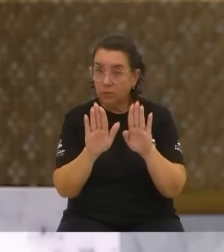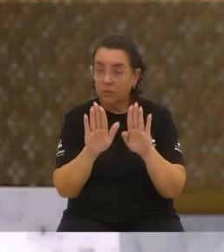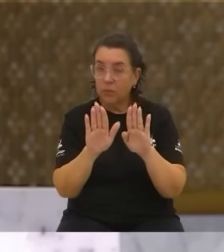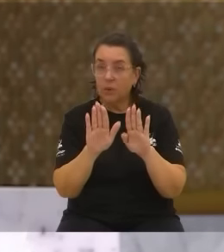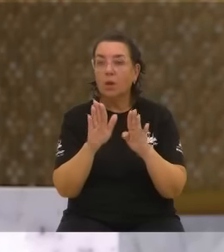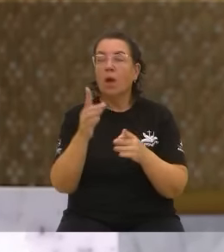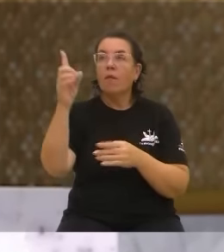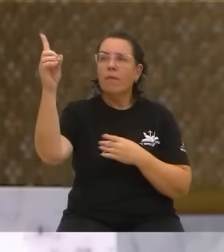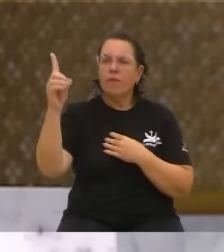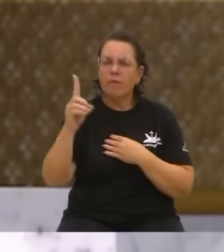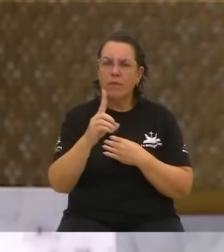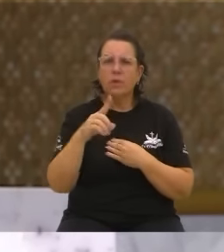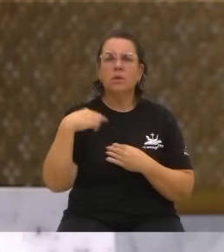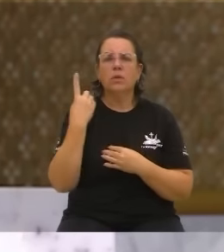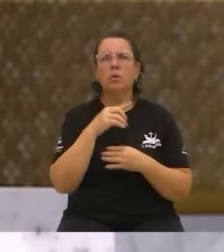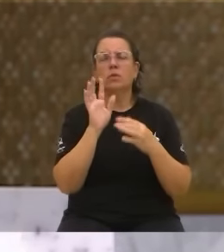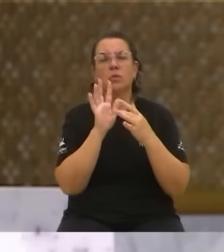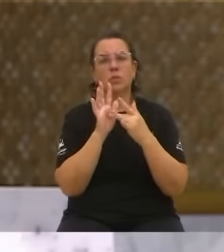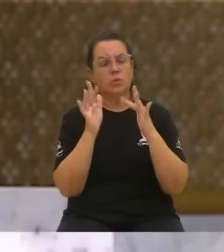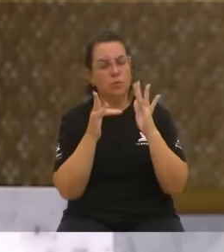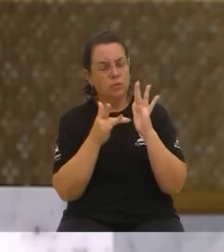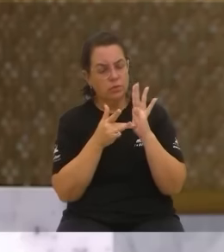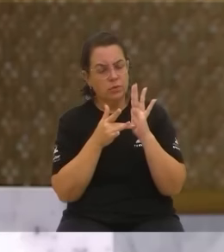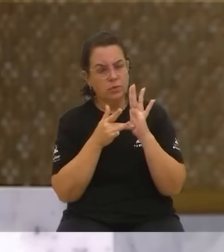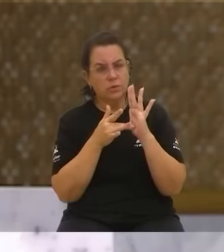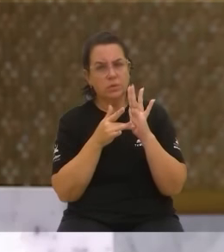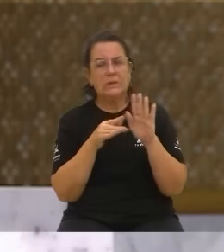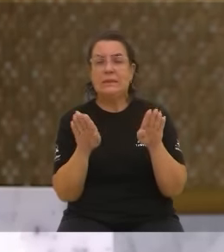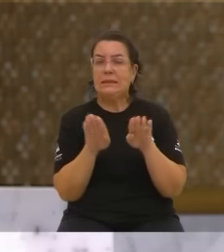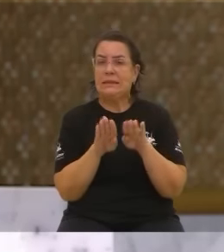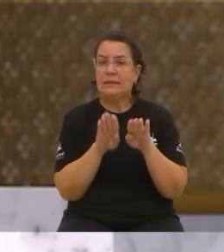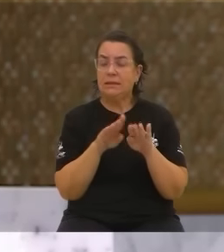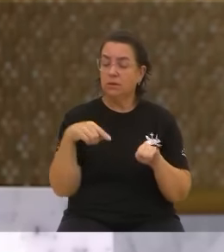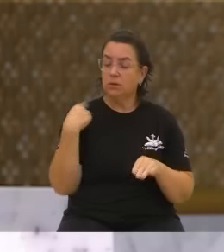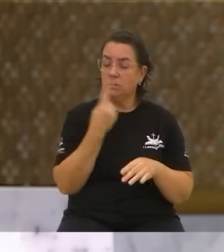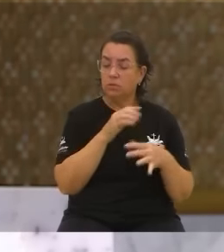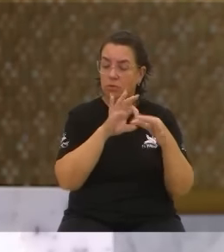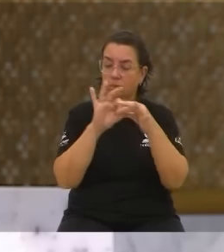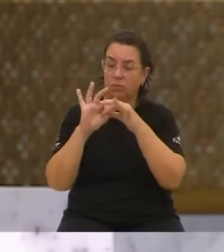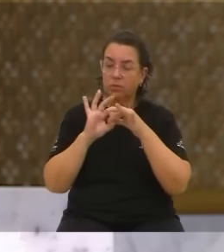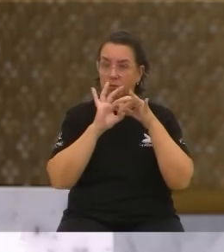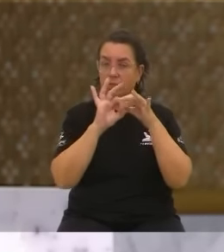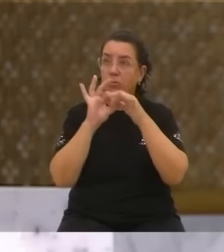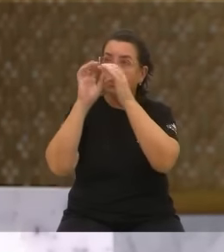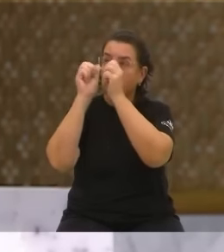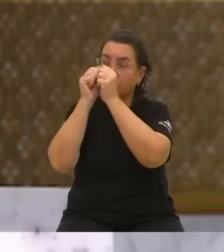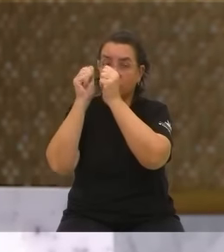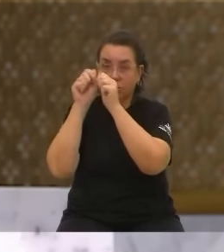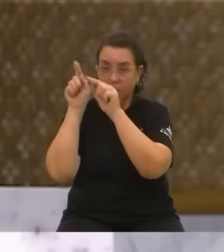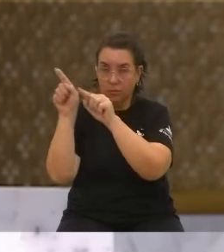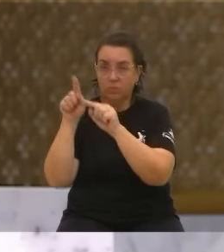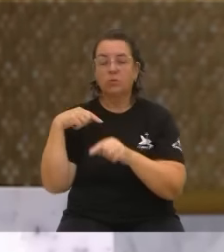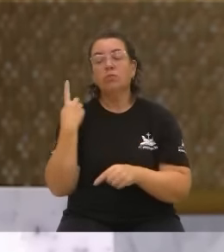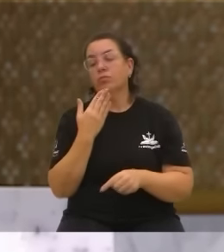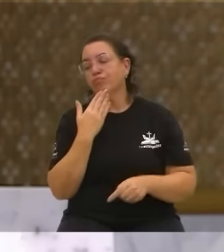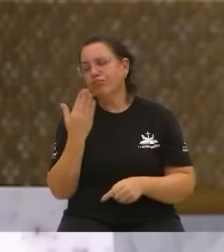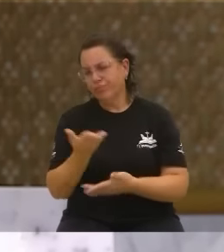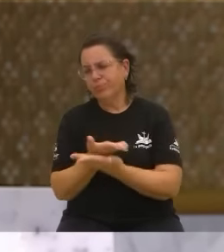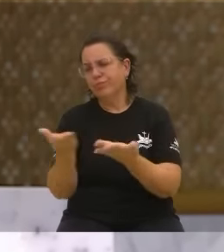à vinda de nosso Senhor Jesus Cristo e à nossa união com Ele, nós vos pedimos,